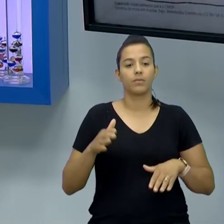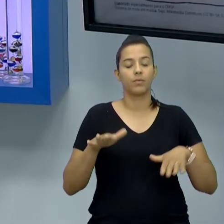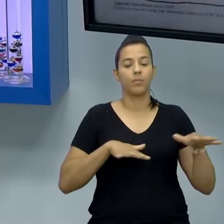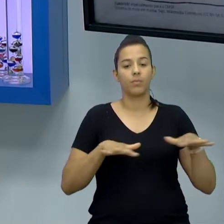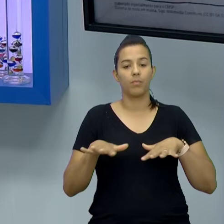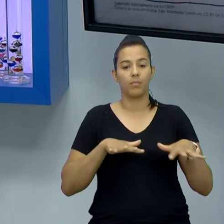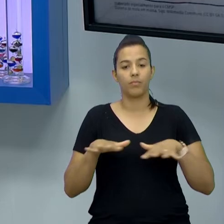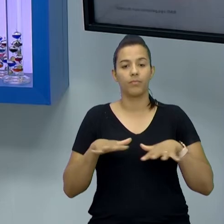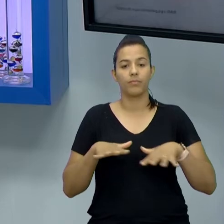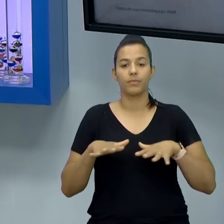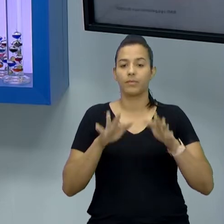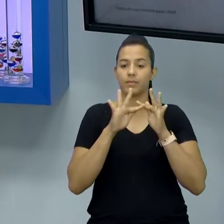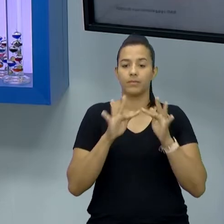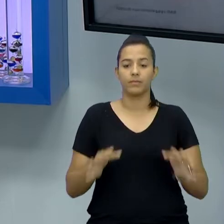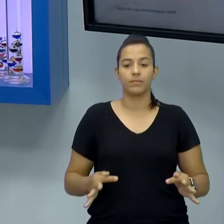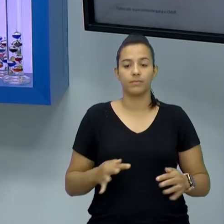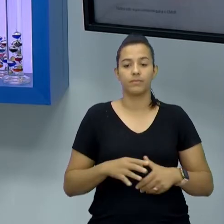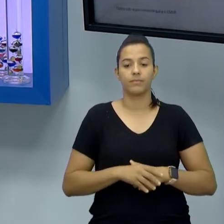harmônico simples.